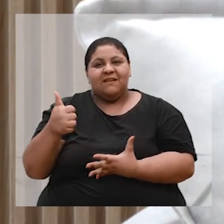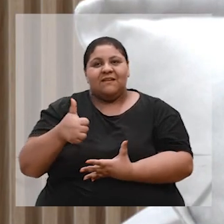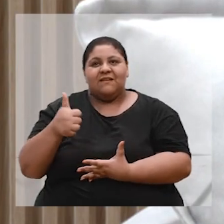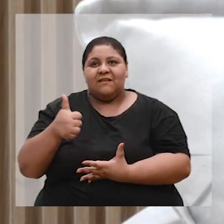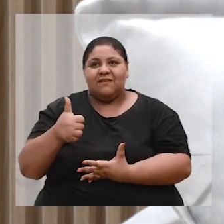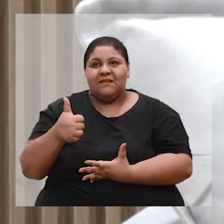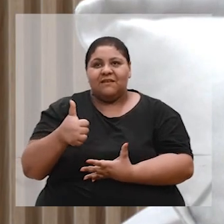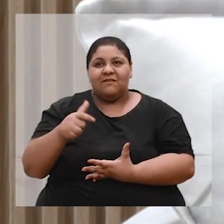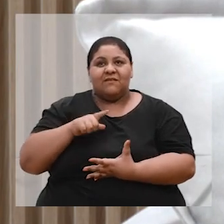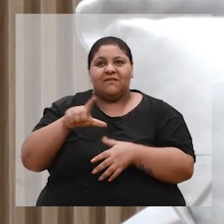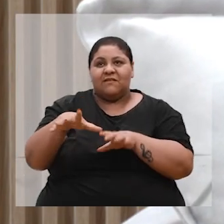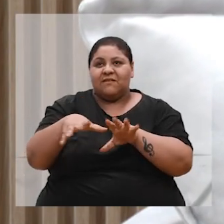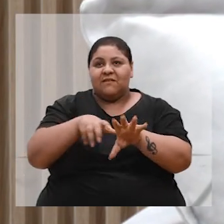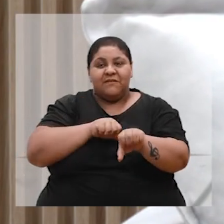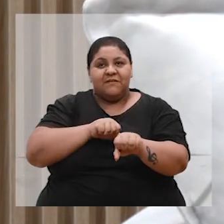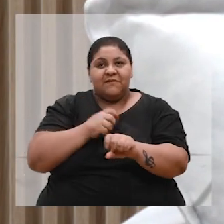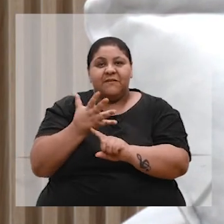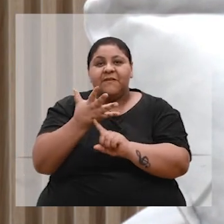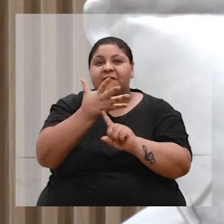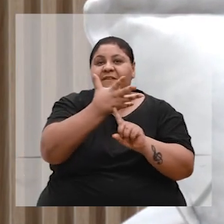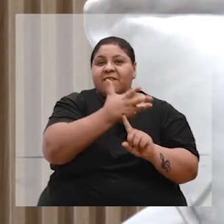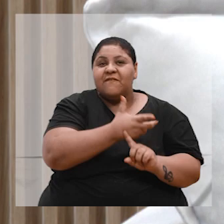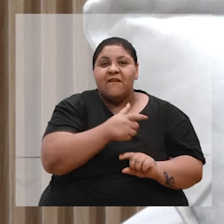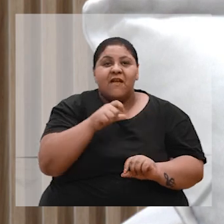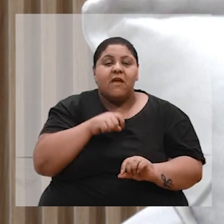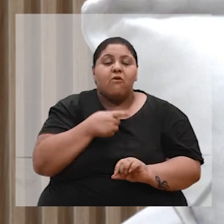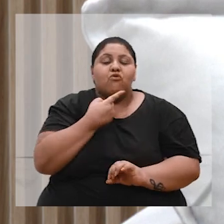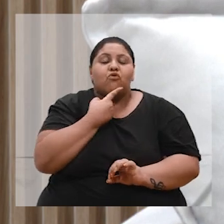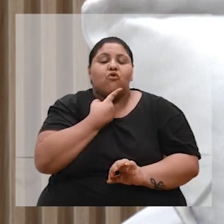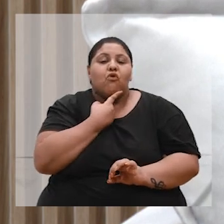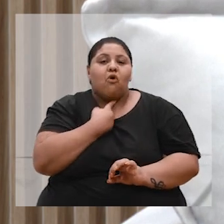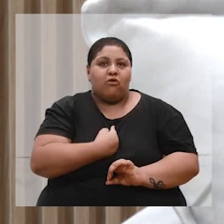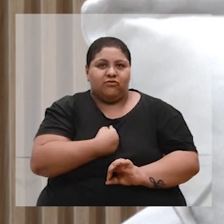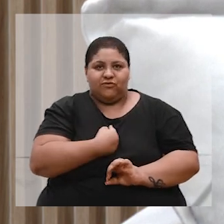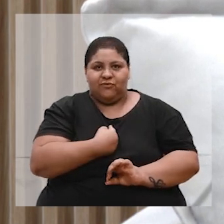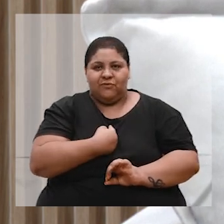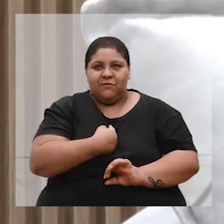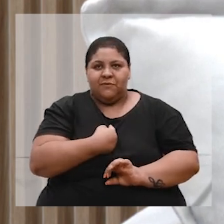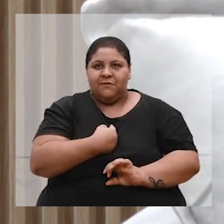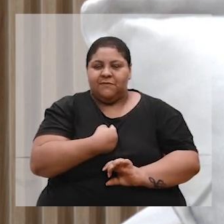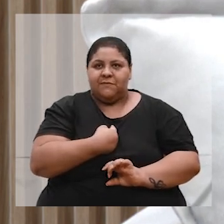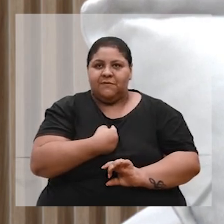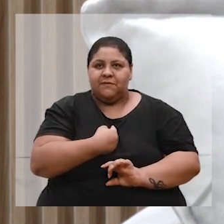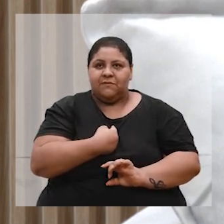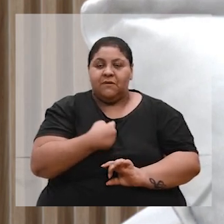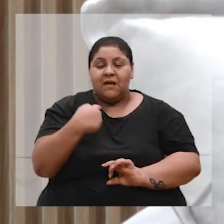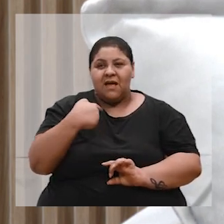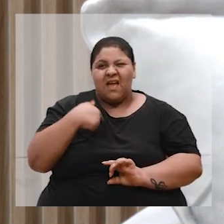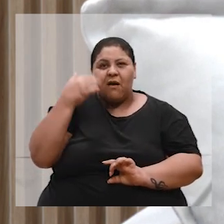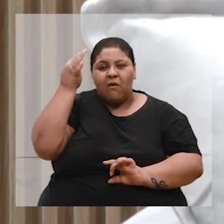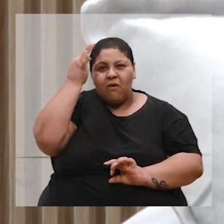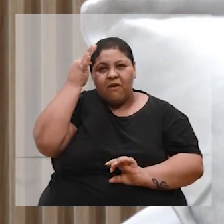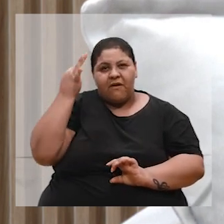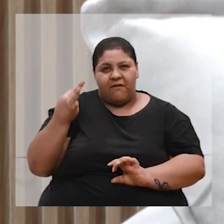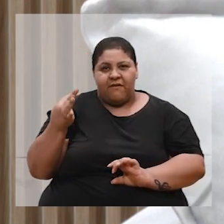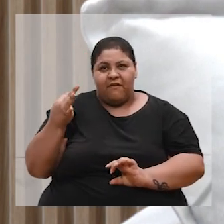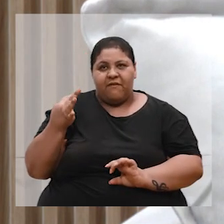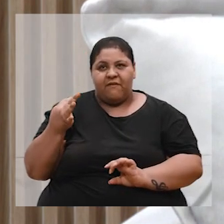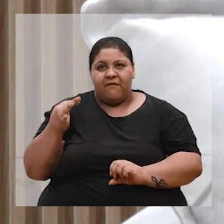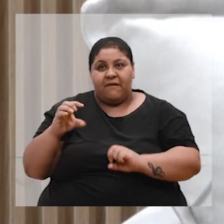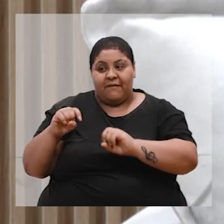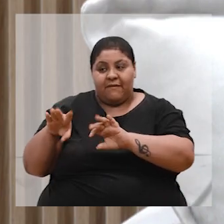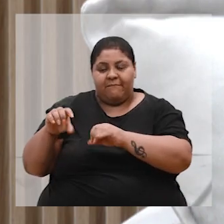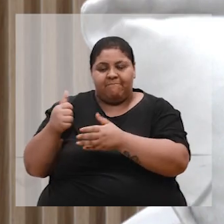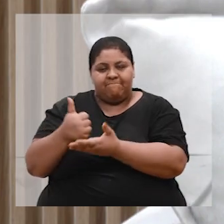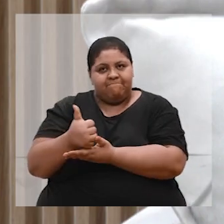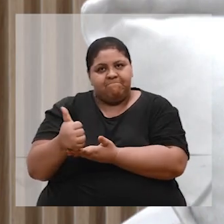isso. Bom, primeiro eu não tenho formação em artes, eu aprecio, né? E eu entendo